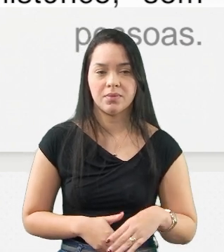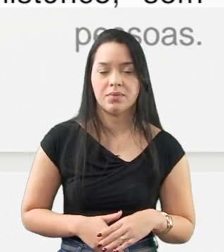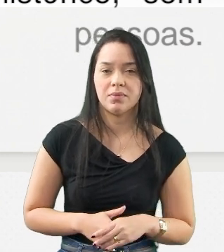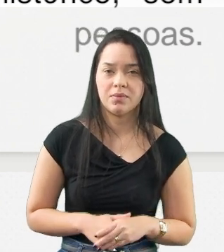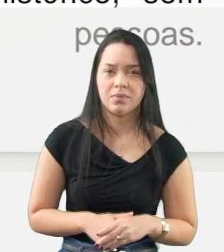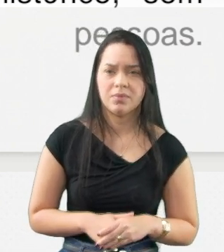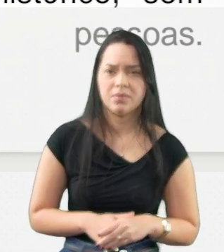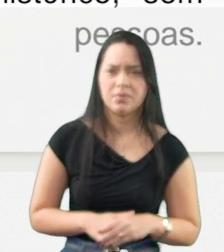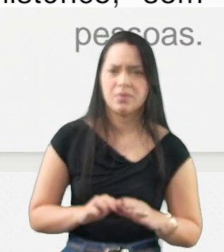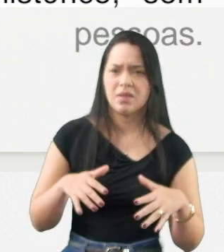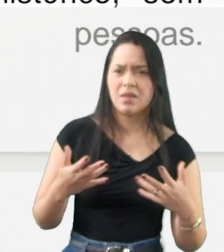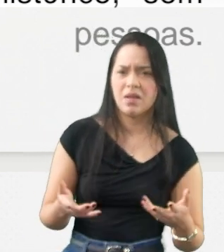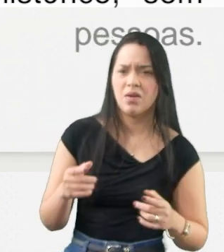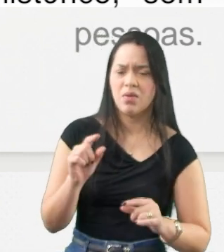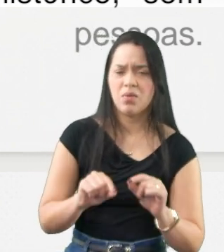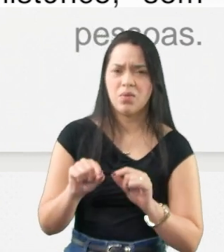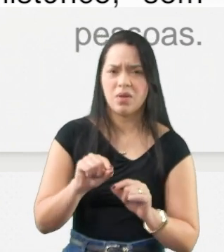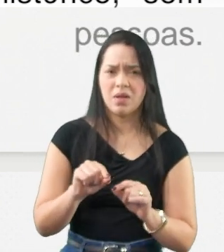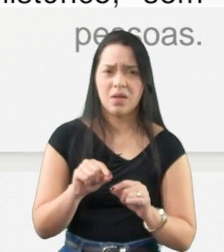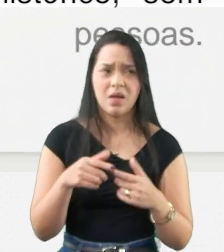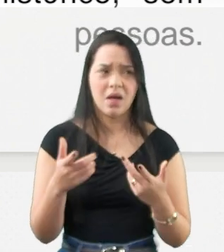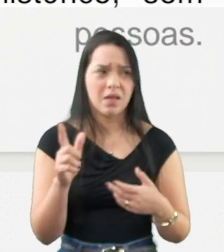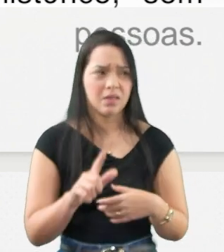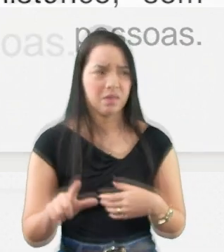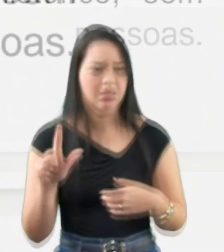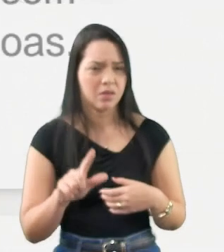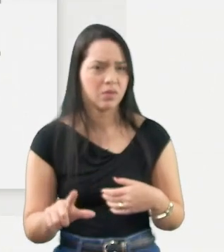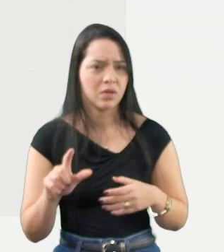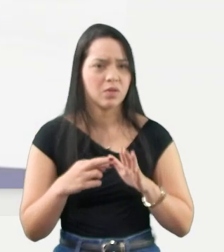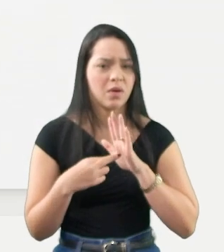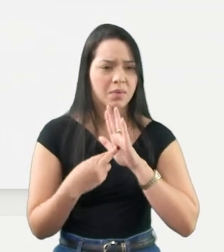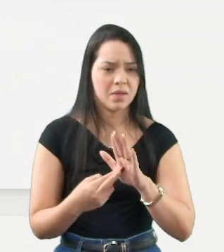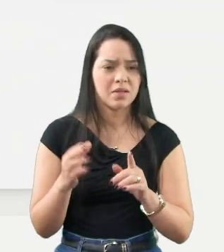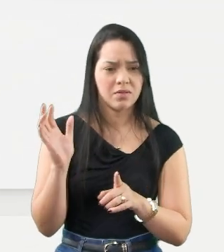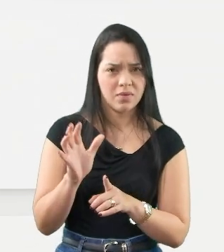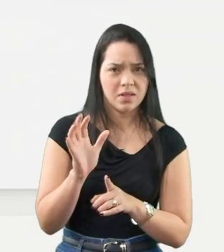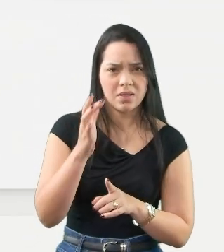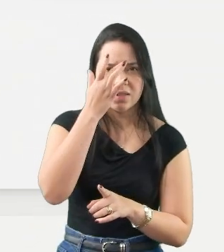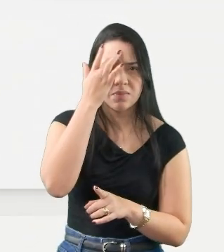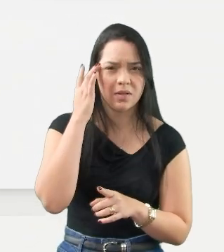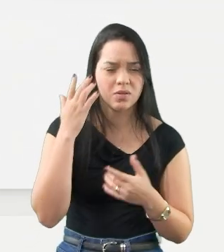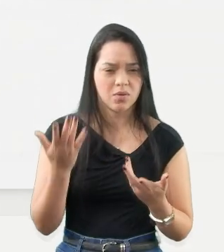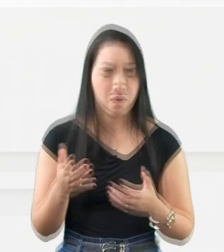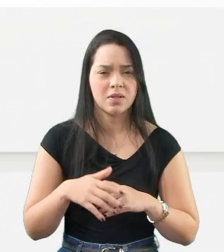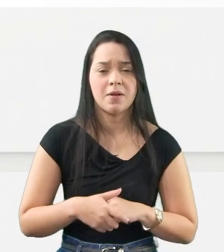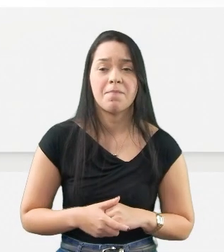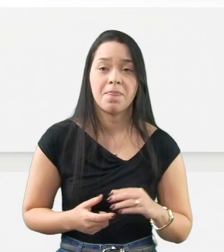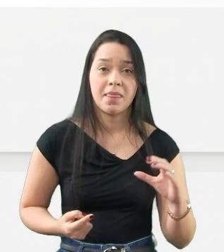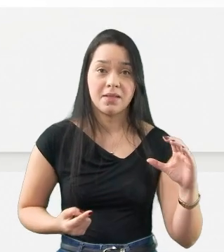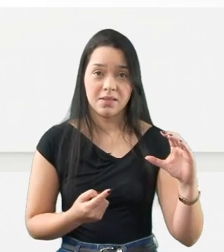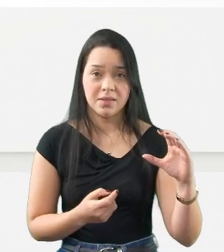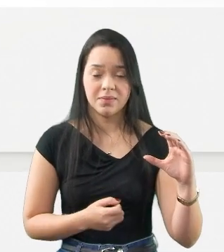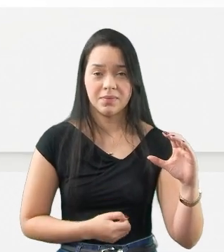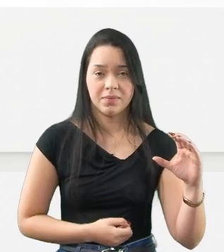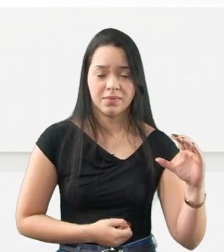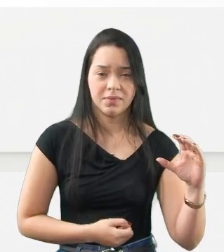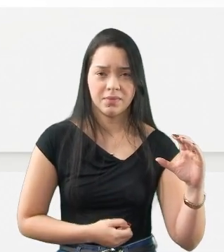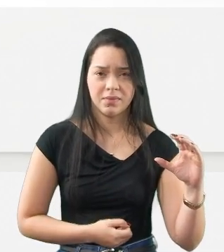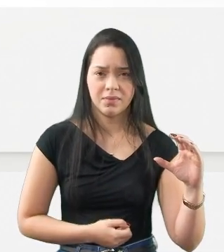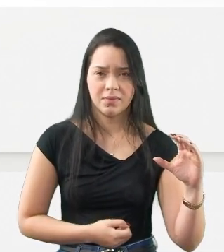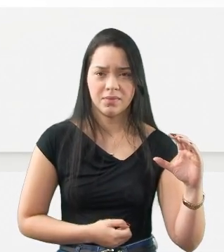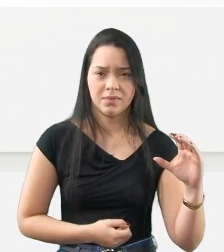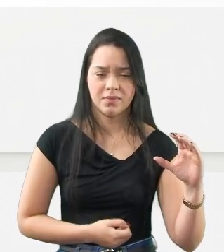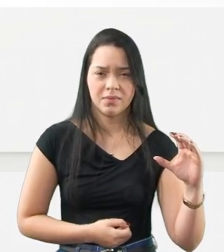pessoas? Será que, mesmo que de forma indireta, a literatura não representa essa influência nas pessoas? Letra C. A literatura contribui